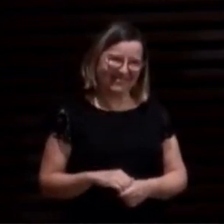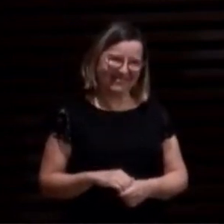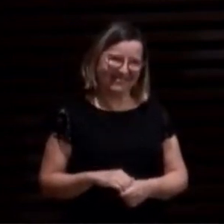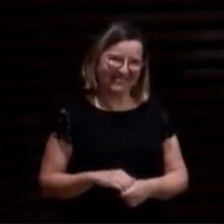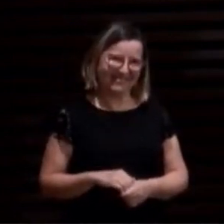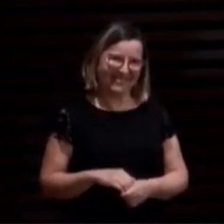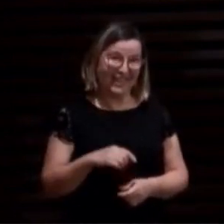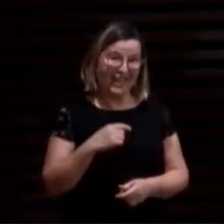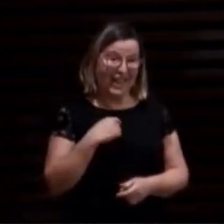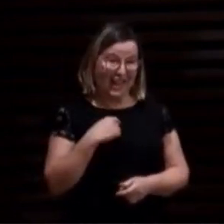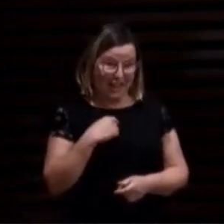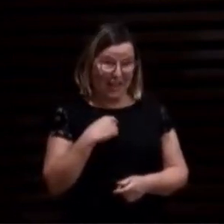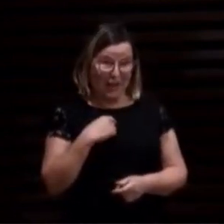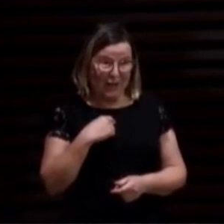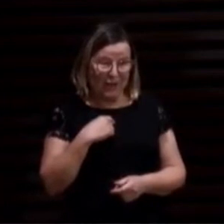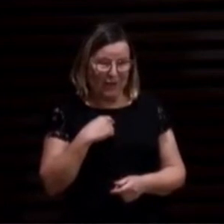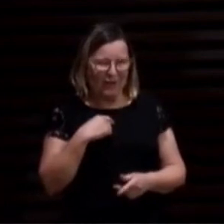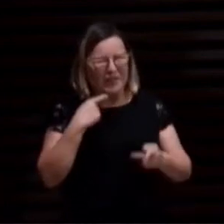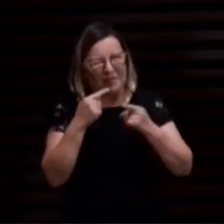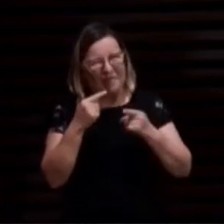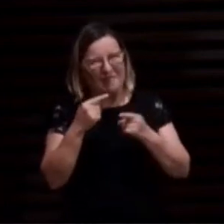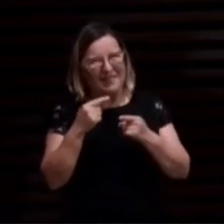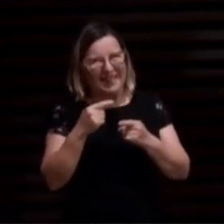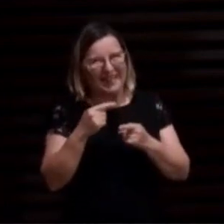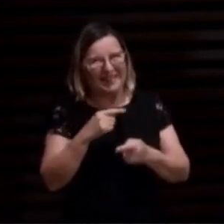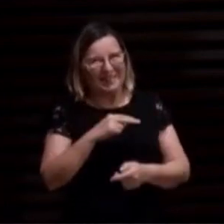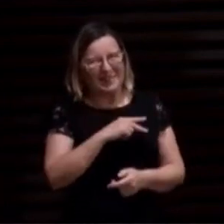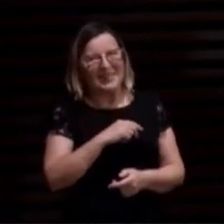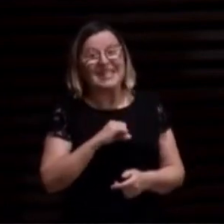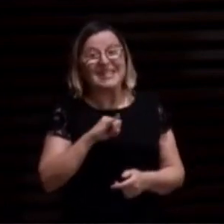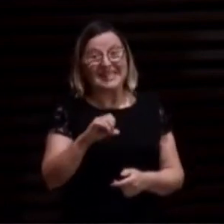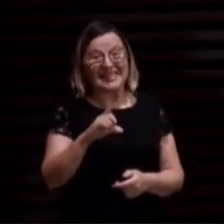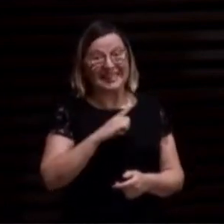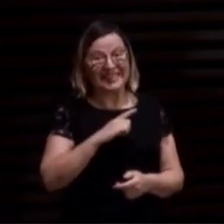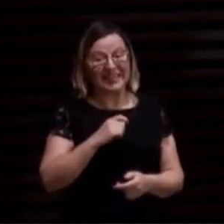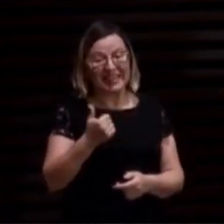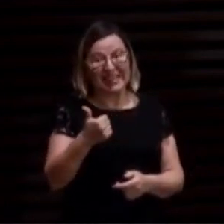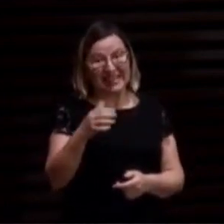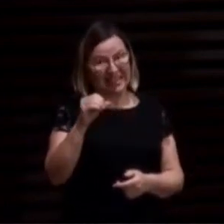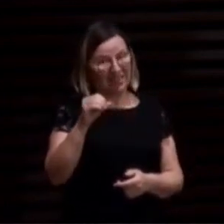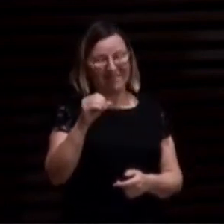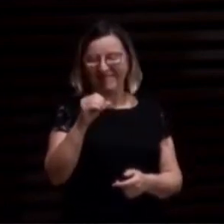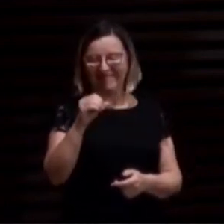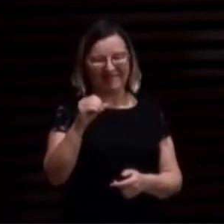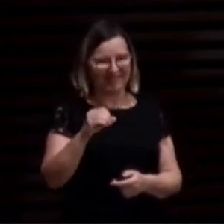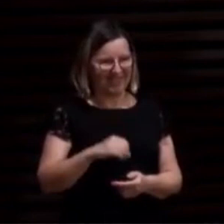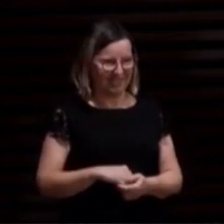Eu me atrevo a chegar um pouco mais. E se tiver 10? Não. Ele parou de orar.